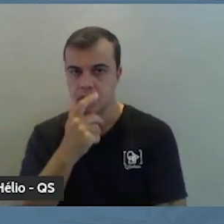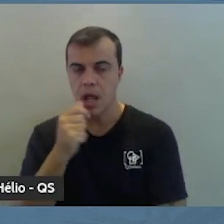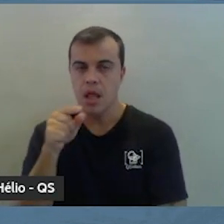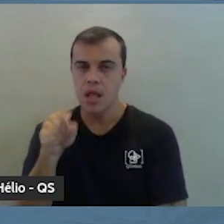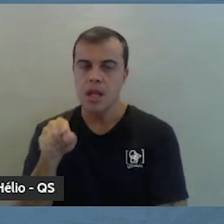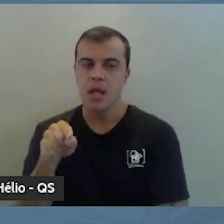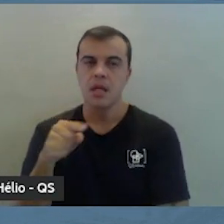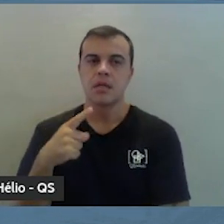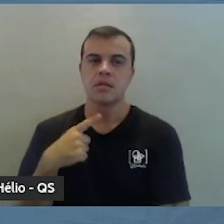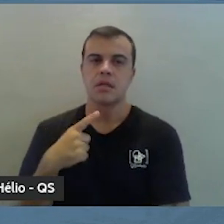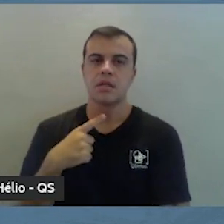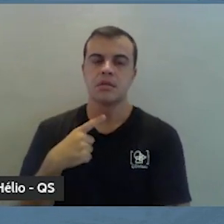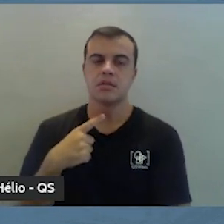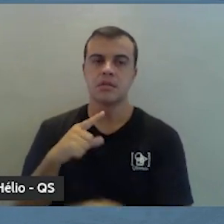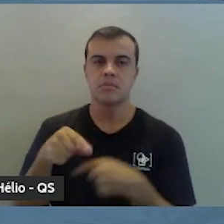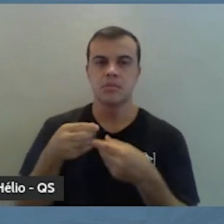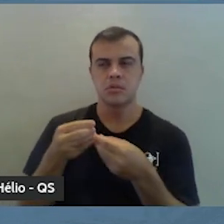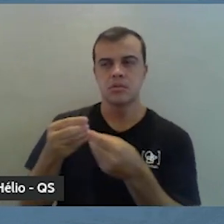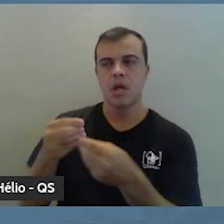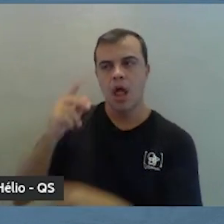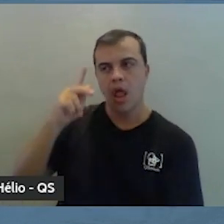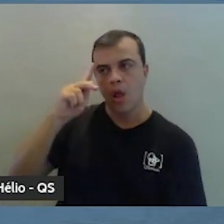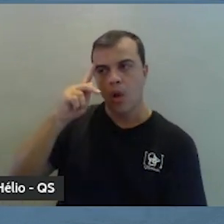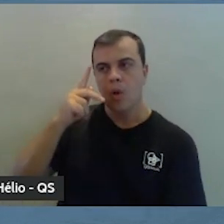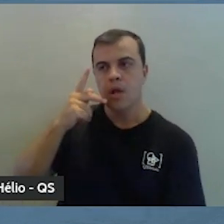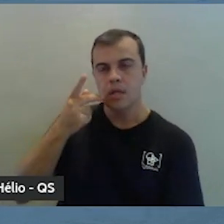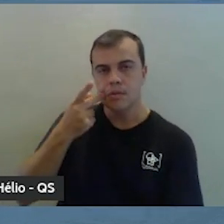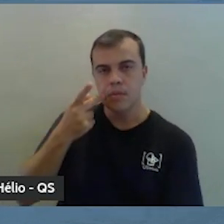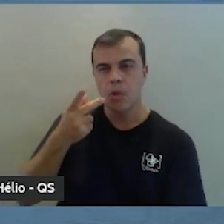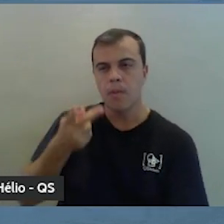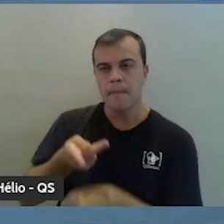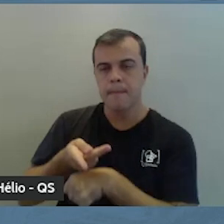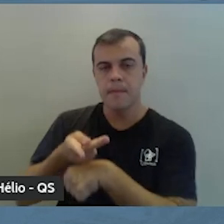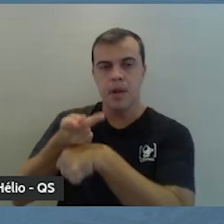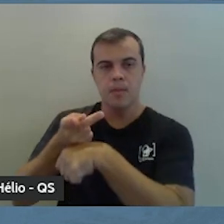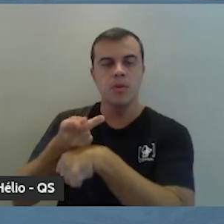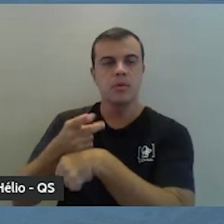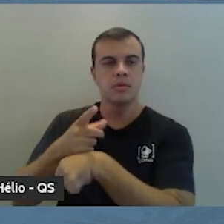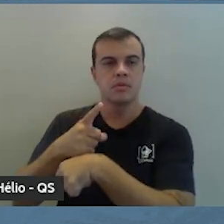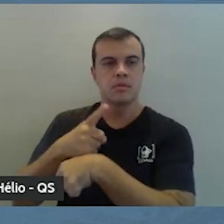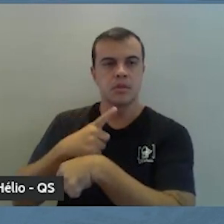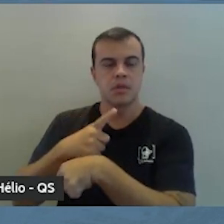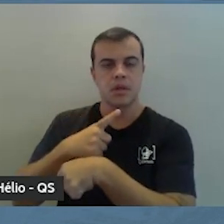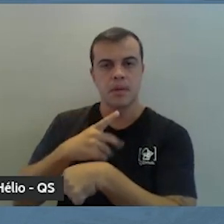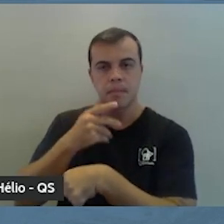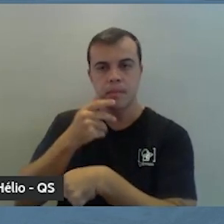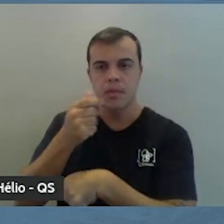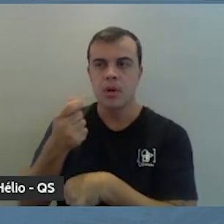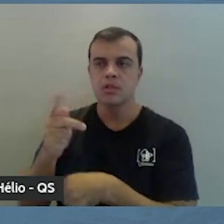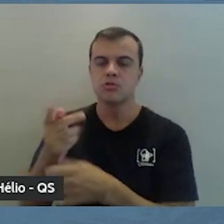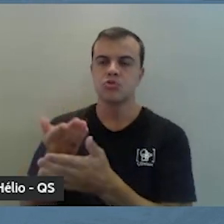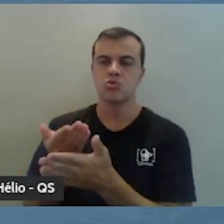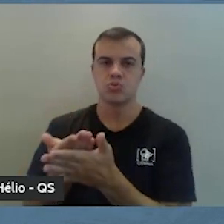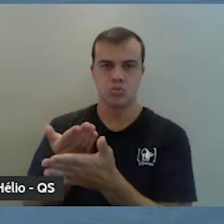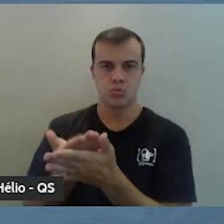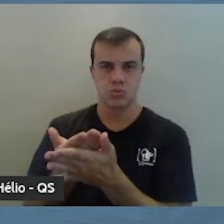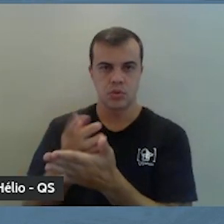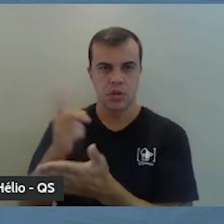ganha um reconhecimento, que seria um prêmio, para passar, para aprimorar os seus estudos em